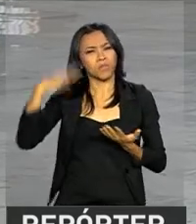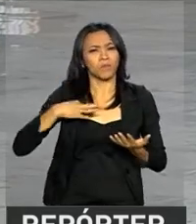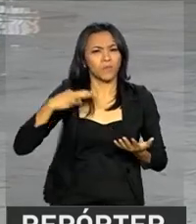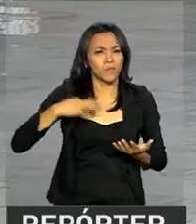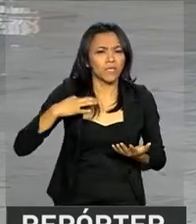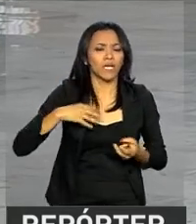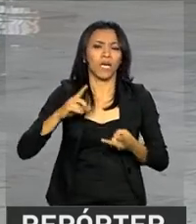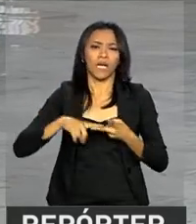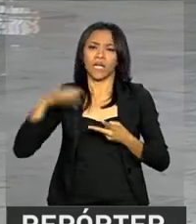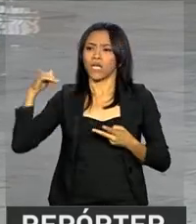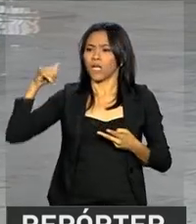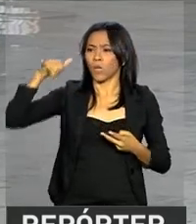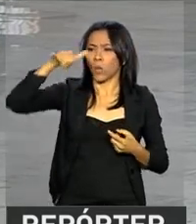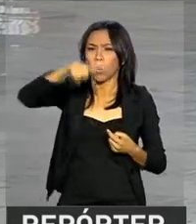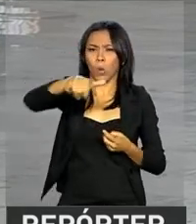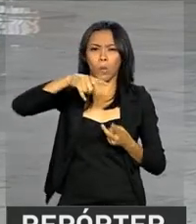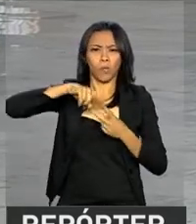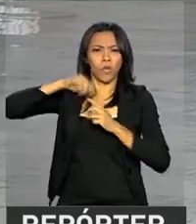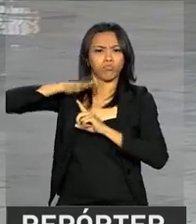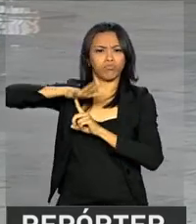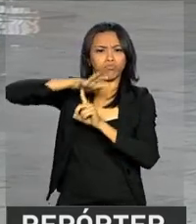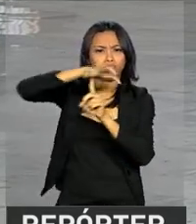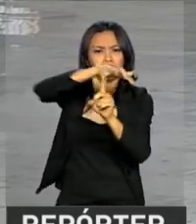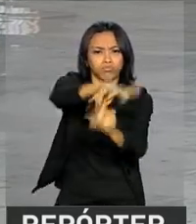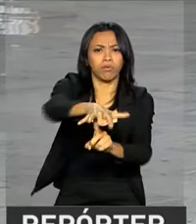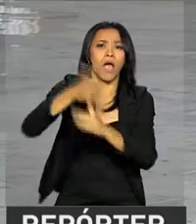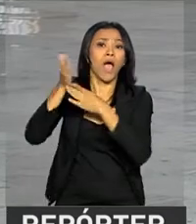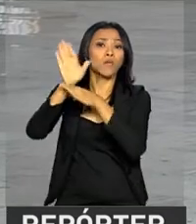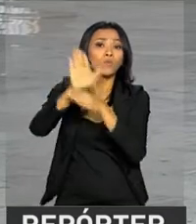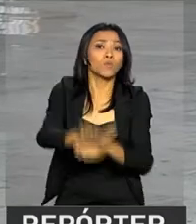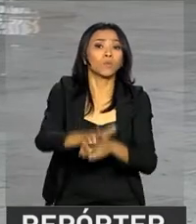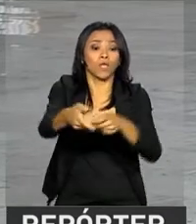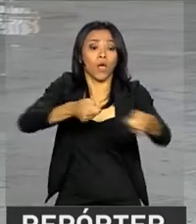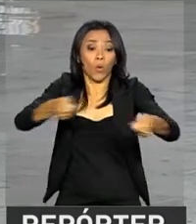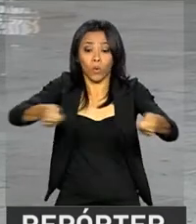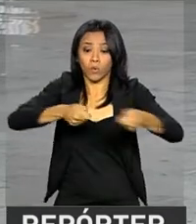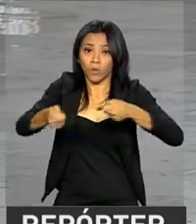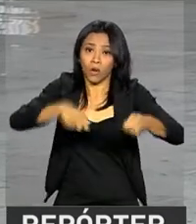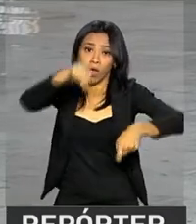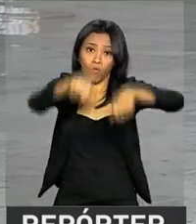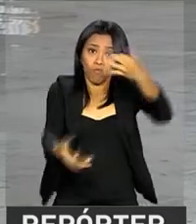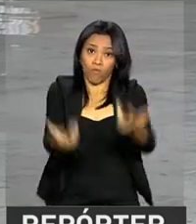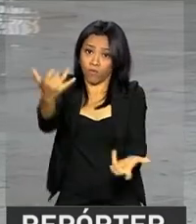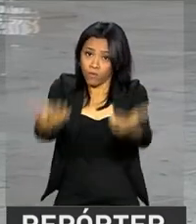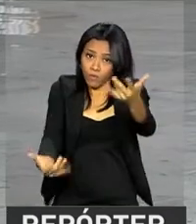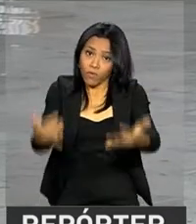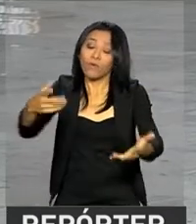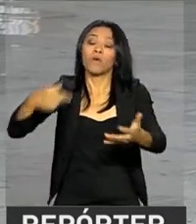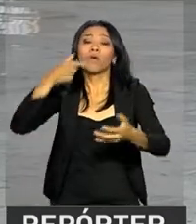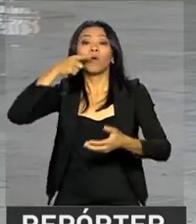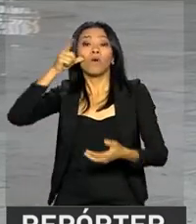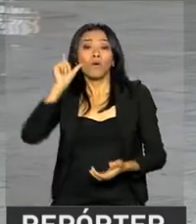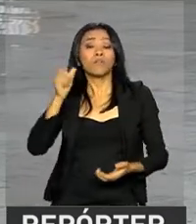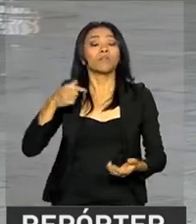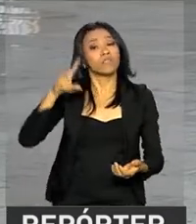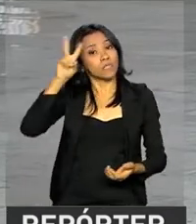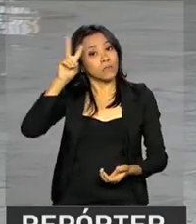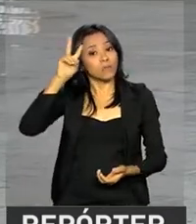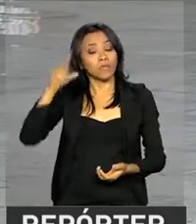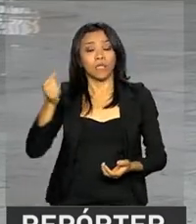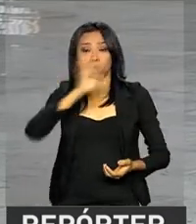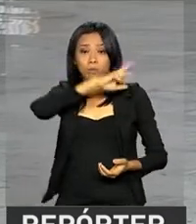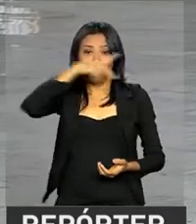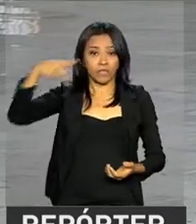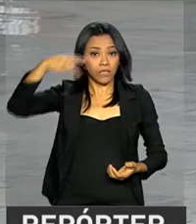helicópteros e aviões, ajudam a controlar o fogo. Ontem, nesta segunda-feira, pelas redes sociais, o presidente